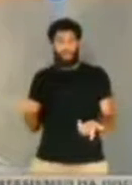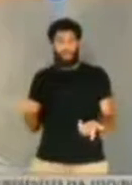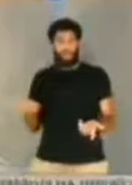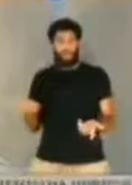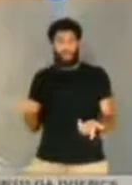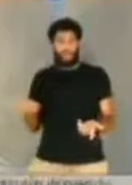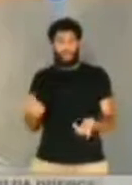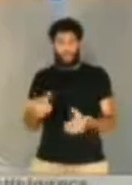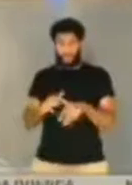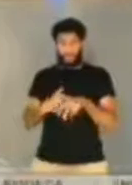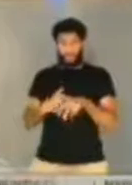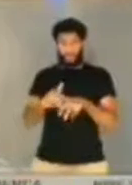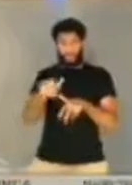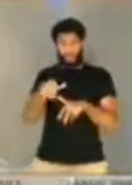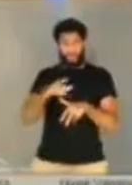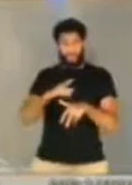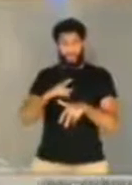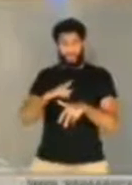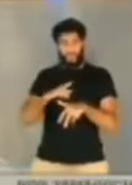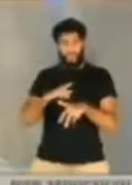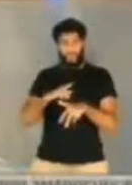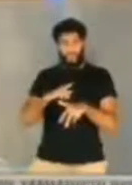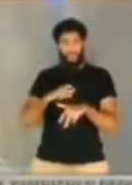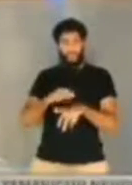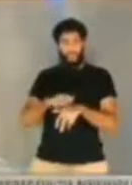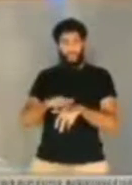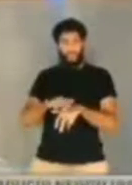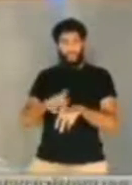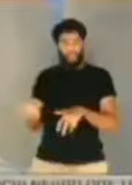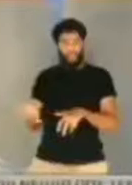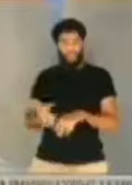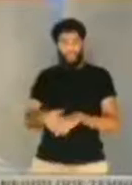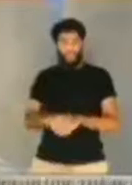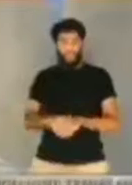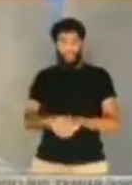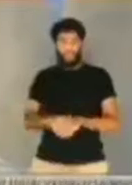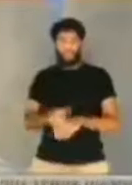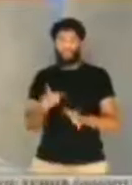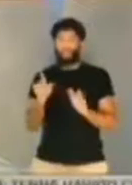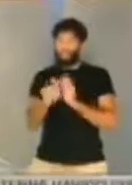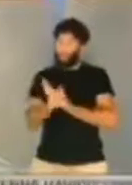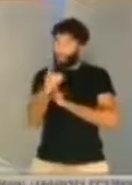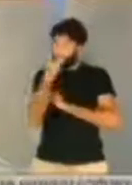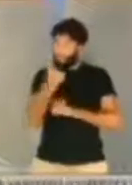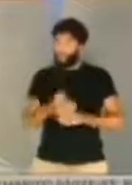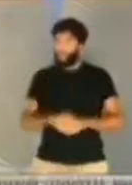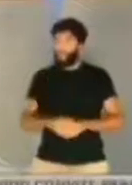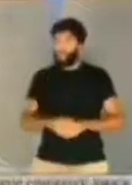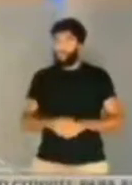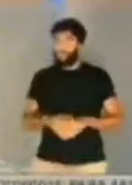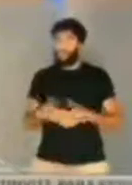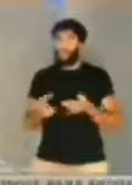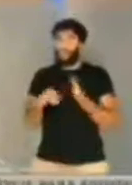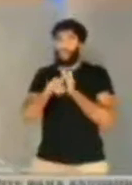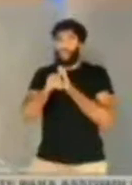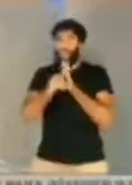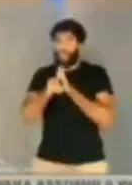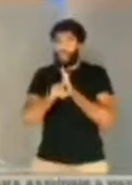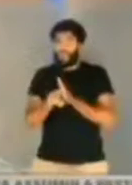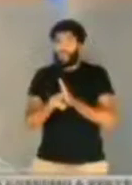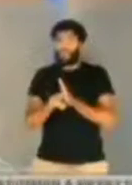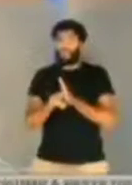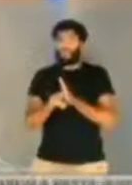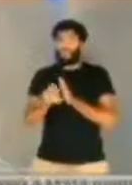para comprovar que o paciente teve a doença. E eu pergunto à senhora, qual é o exame